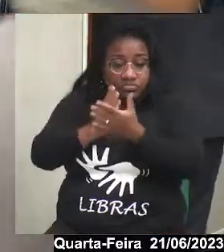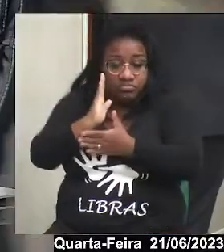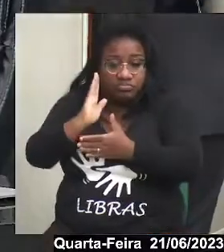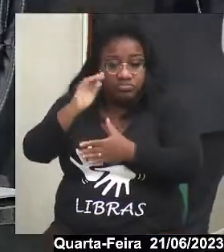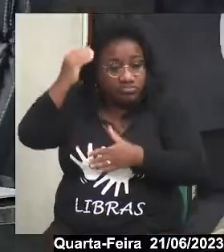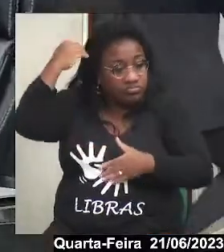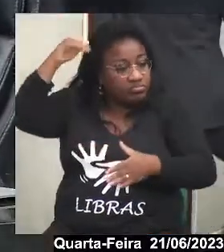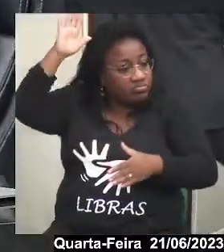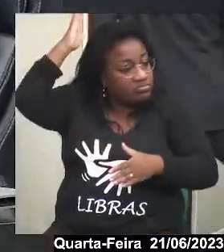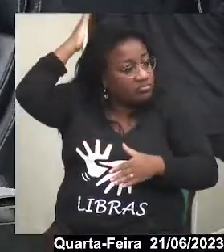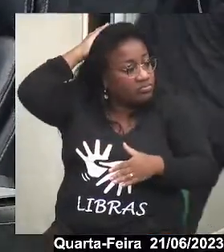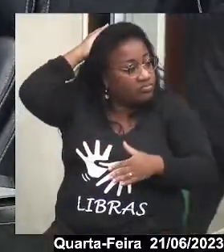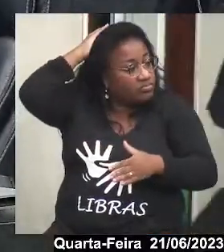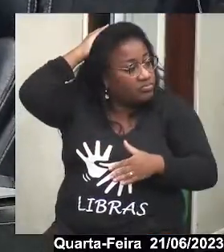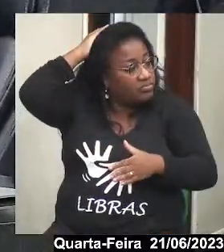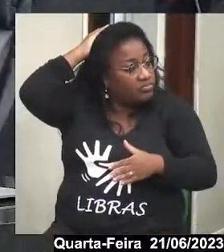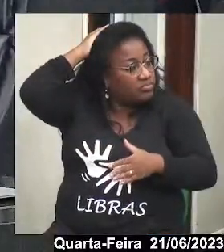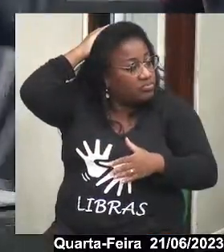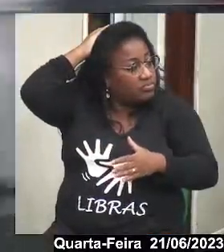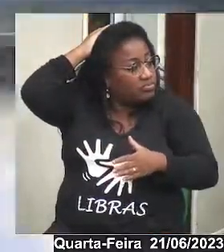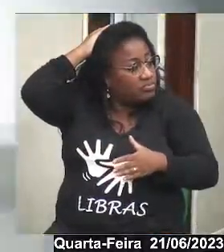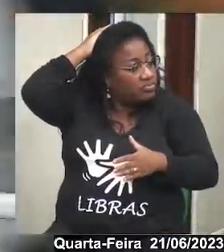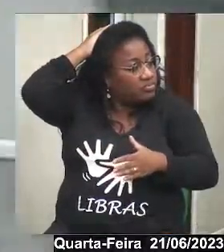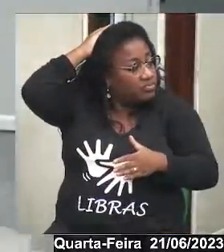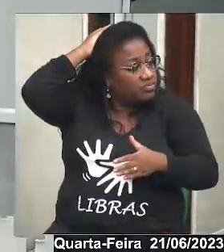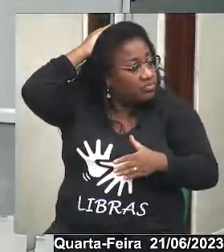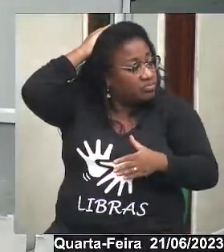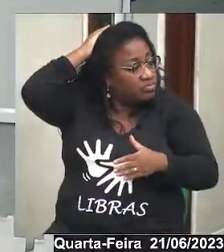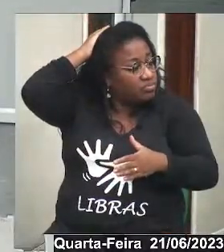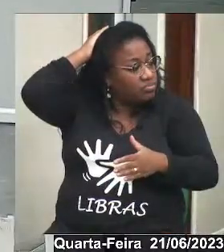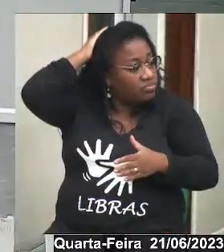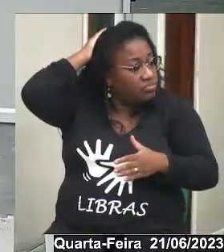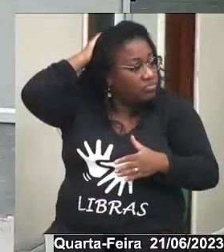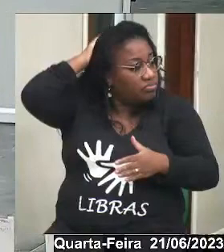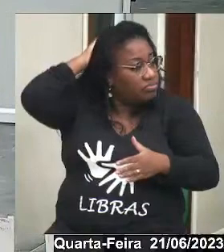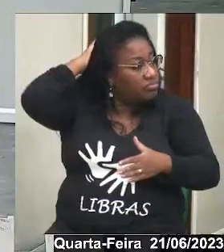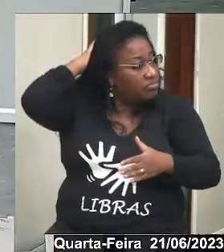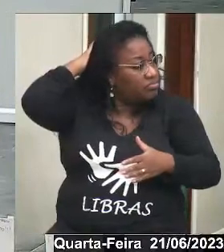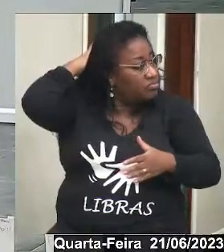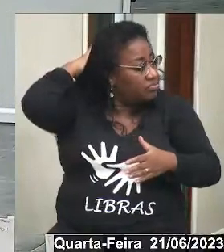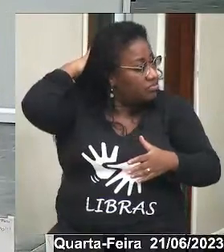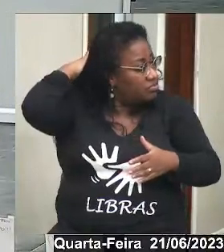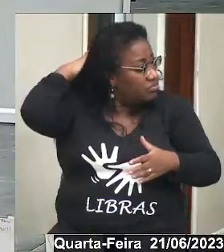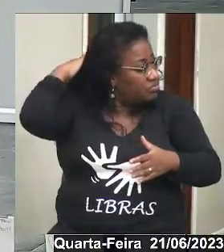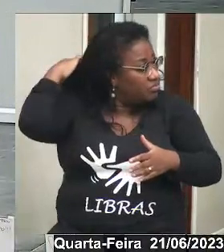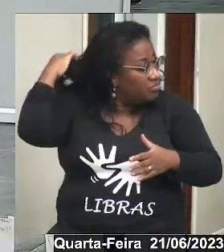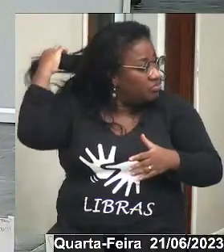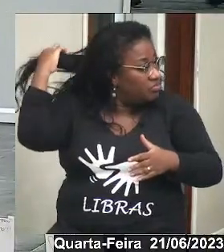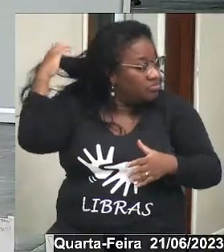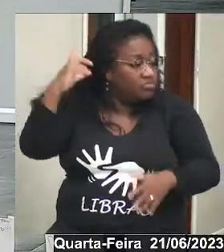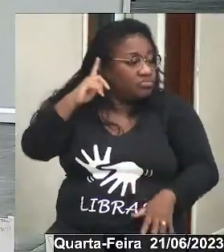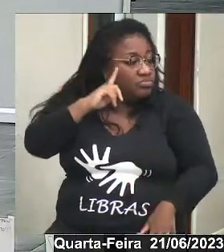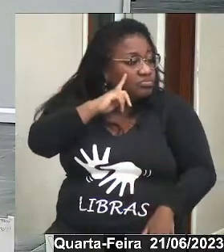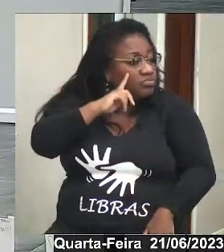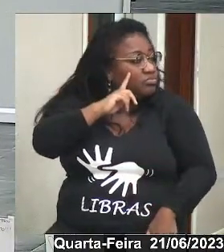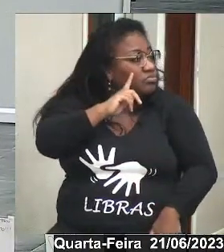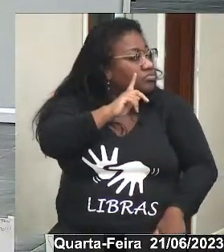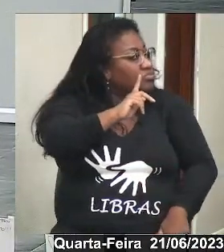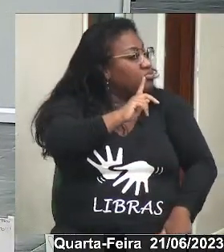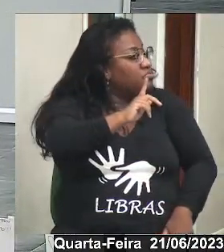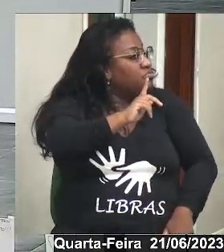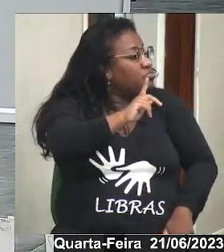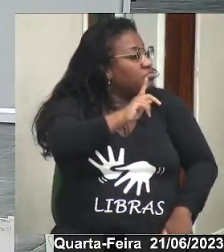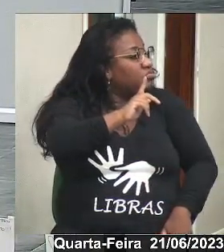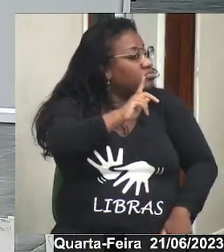favor, senhor presidente. Vereador Adalto. Presidente, favorável, presidente. Questão de ordem, presidente. Nós estamos, vereadores Gideão Santos, nós